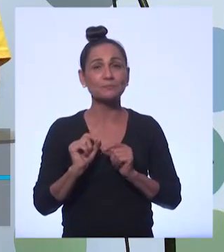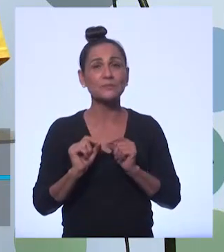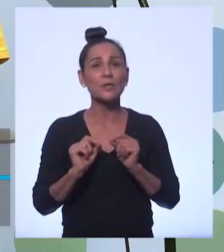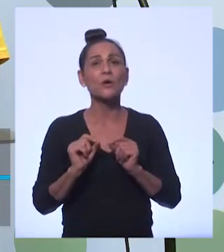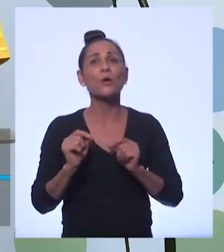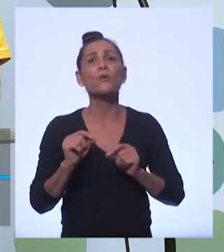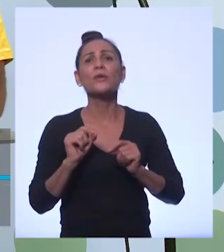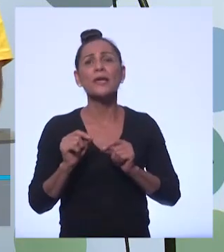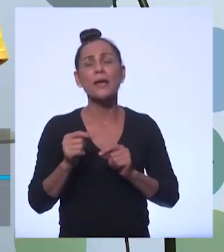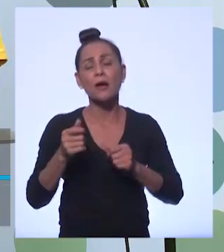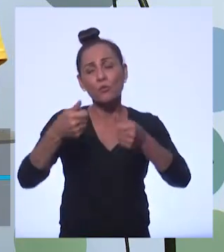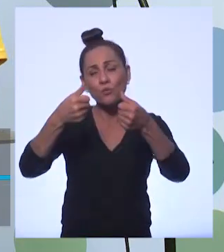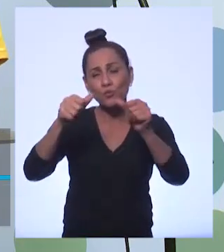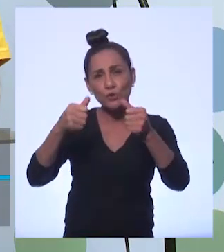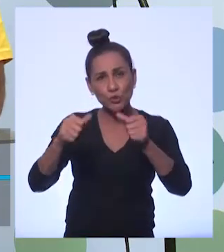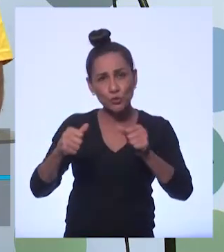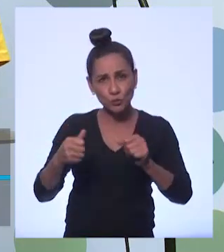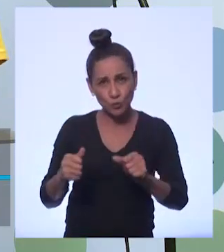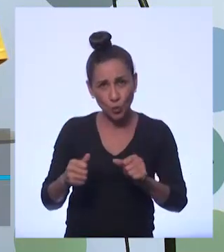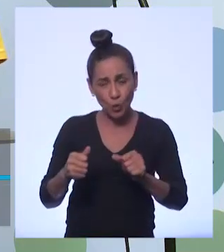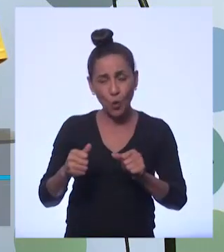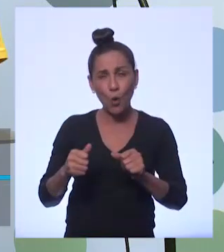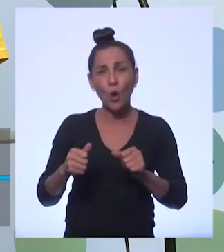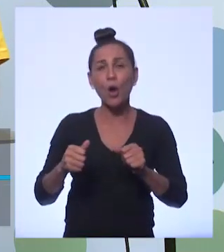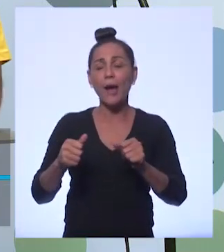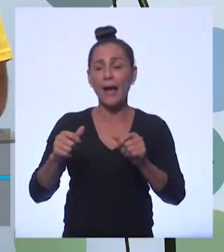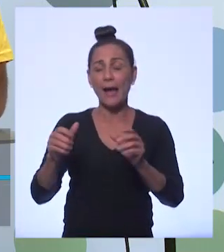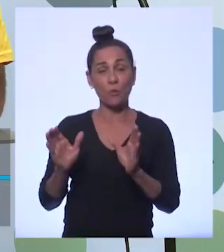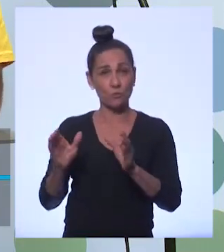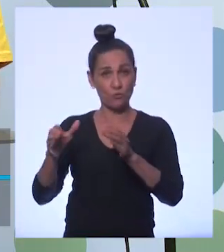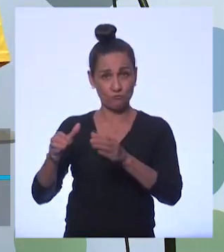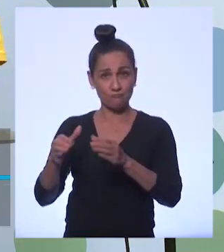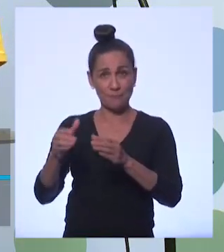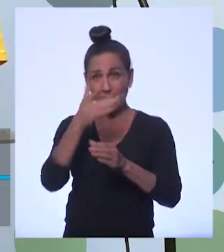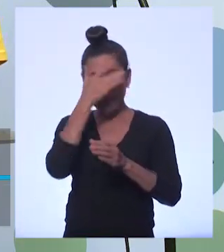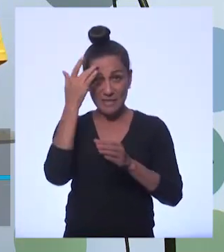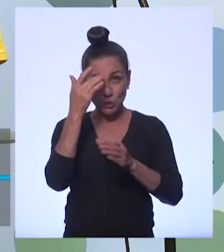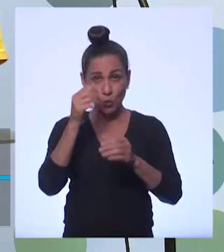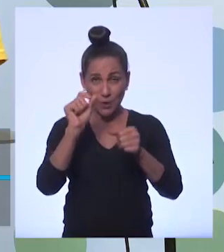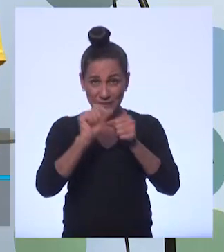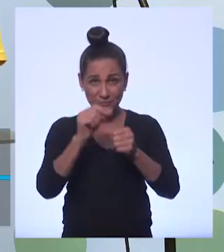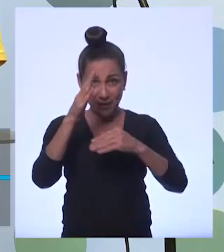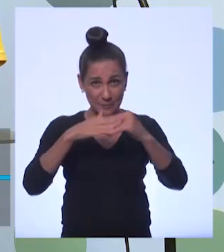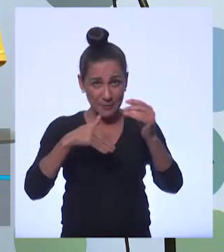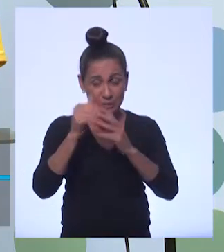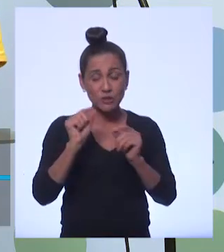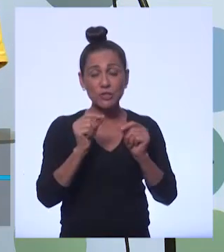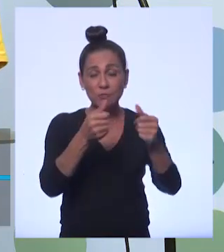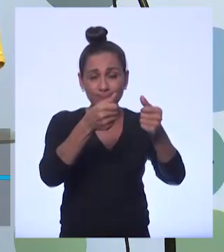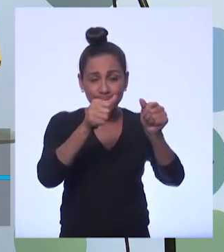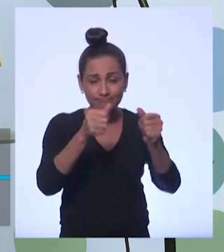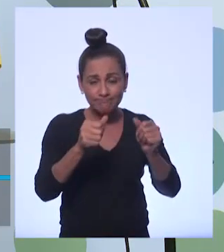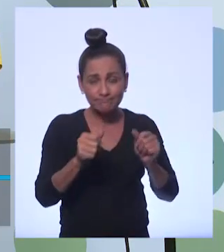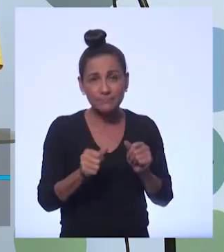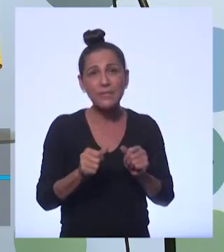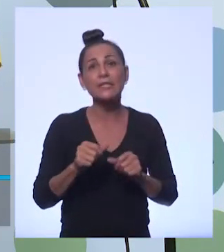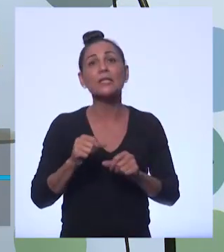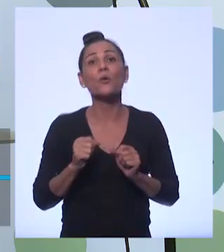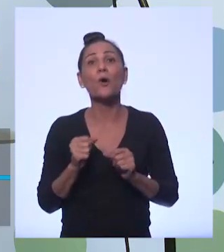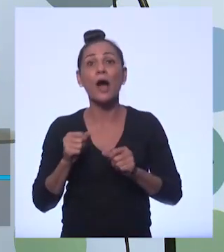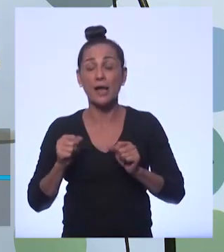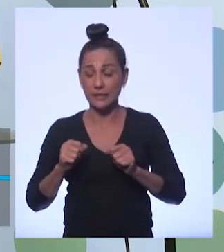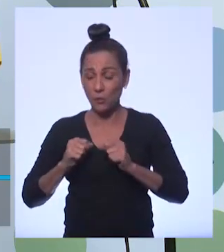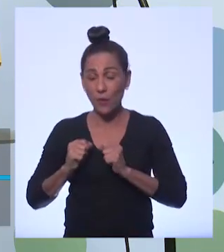o escultor, o mármore, a escultura. Esse tipo de pensamento concebe o agente